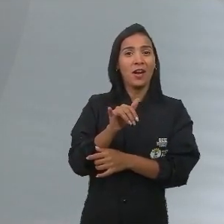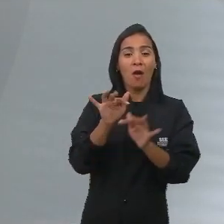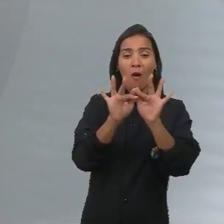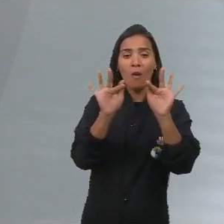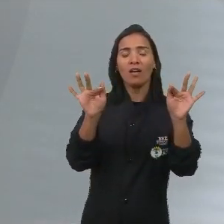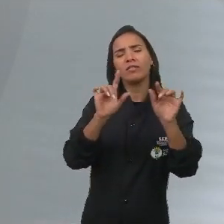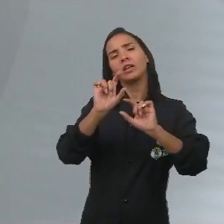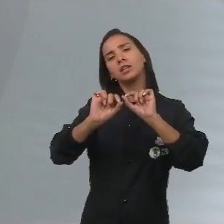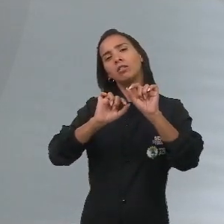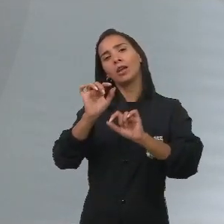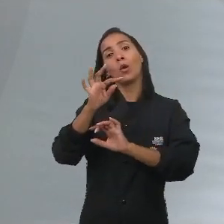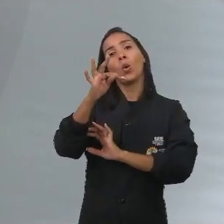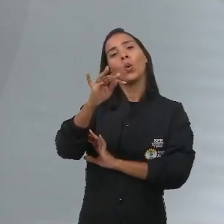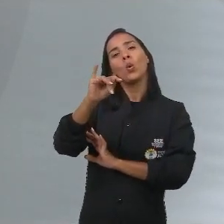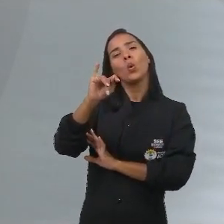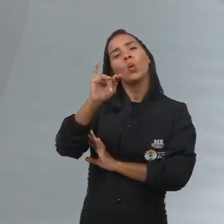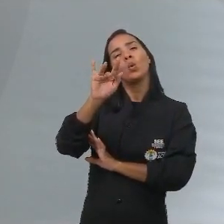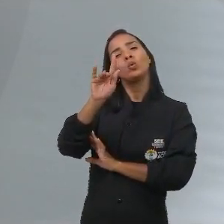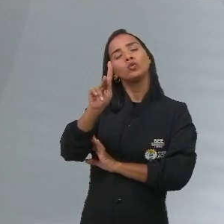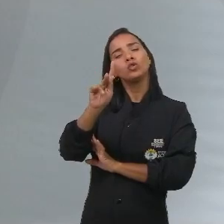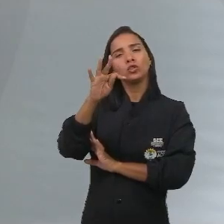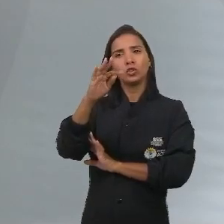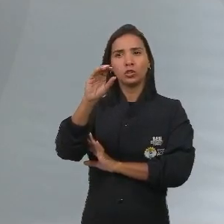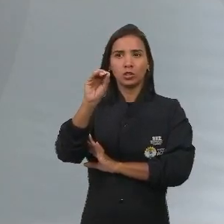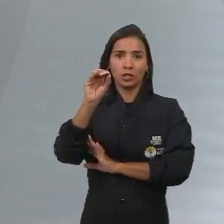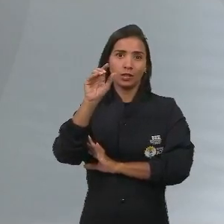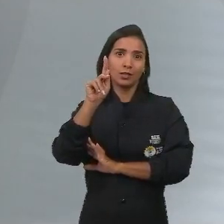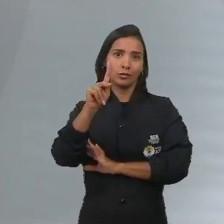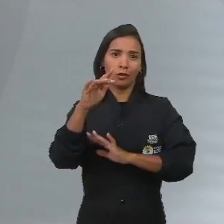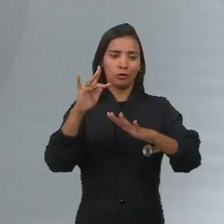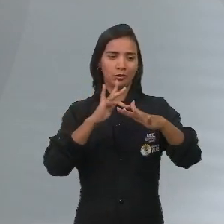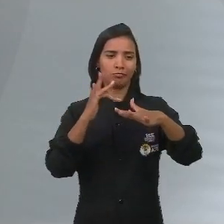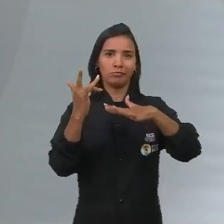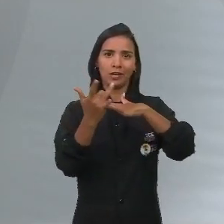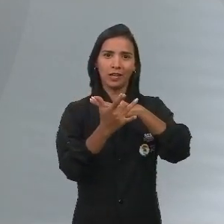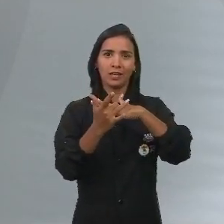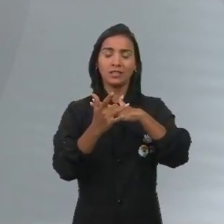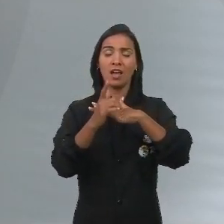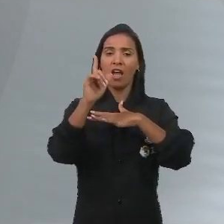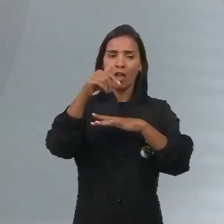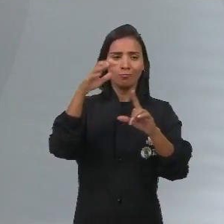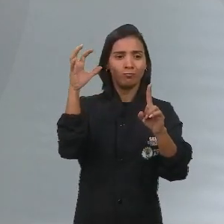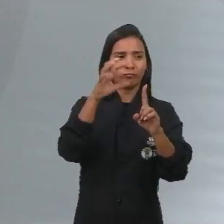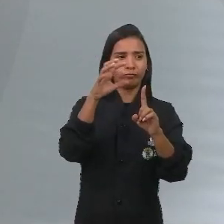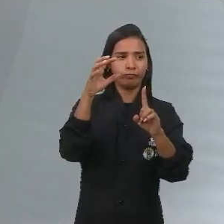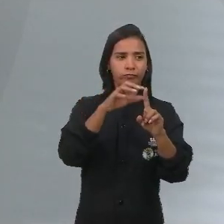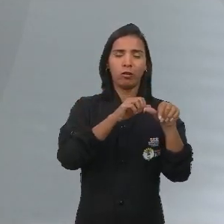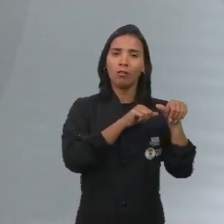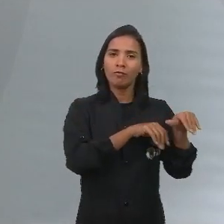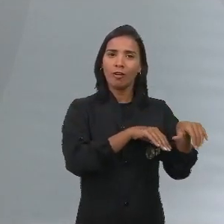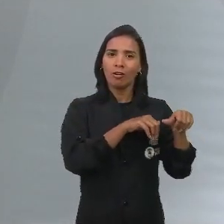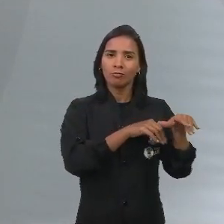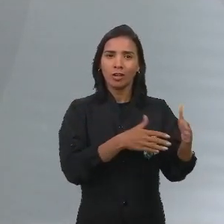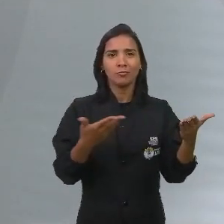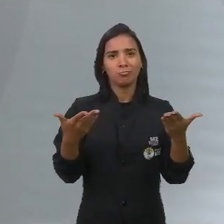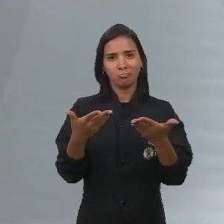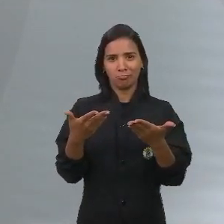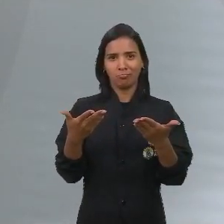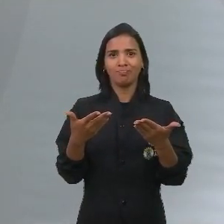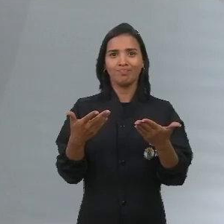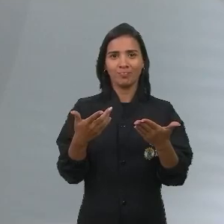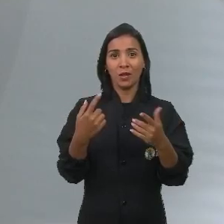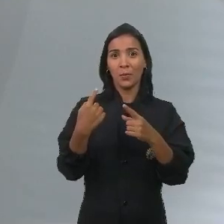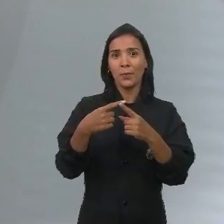o tiktok ele influencia na prática da cultura dos jovens Por quê ele vai influenci ano